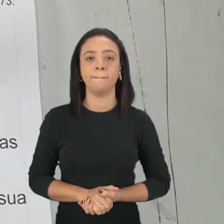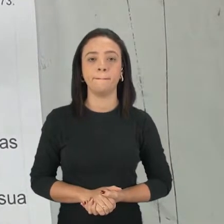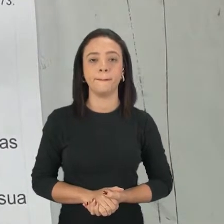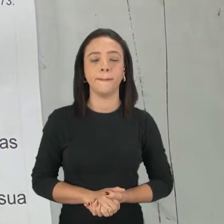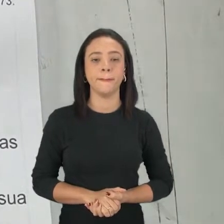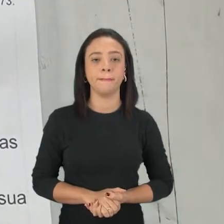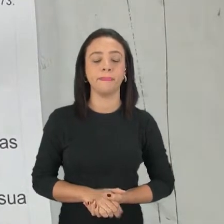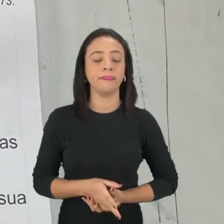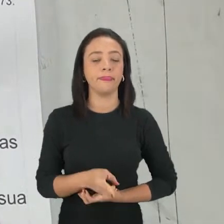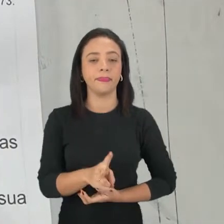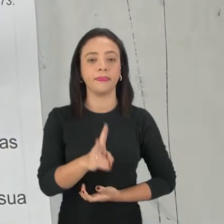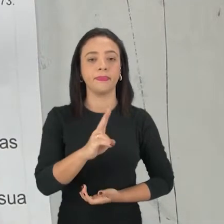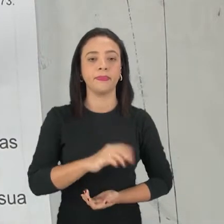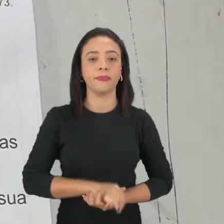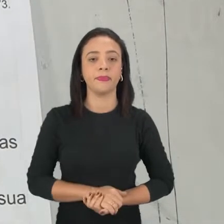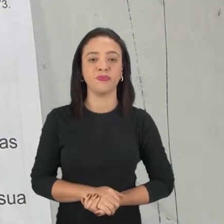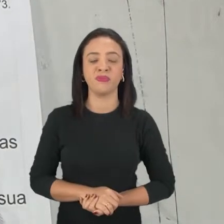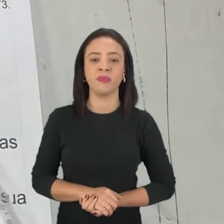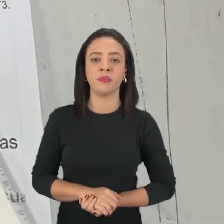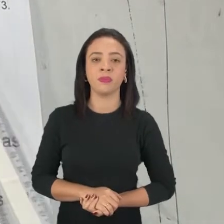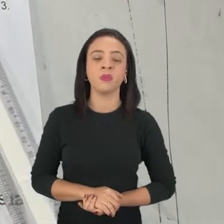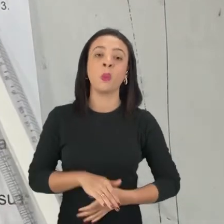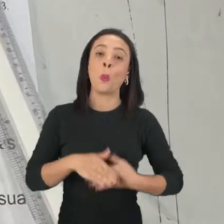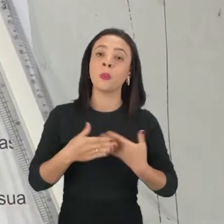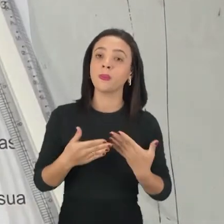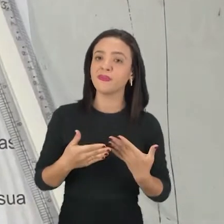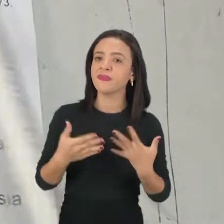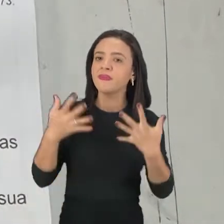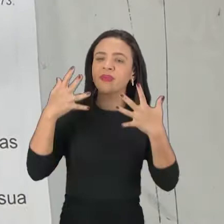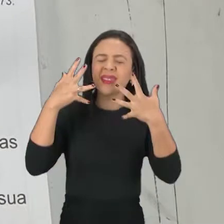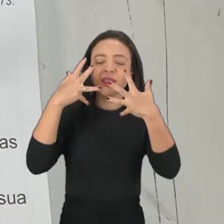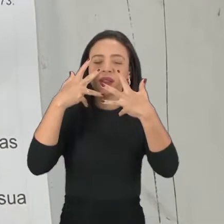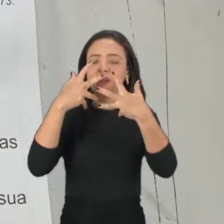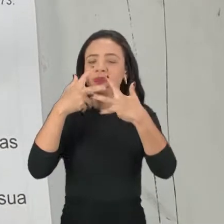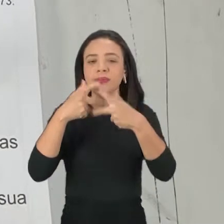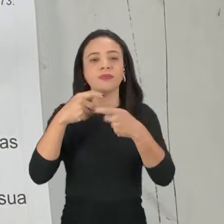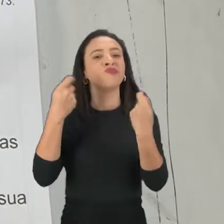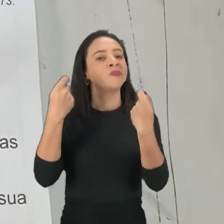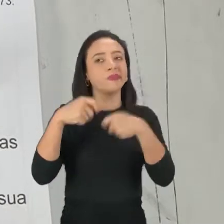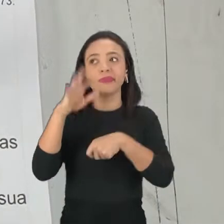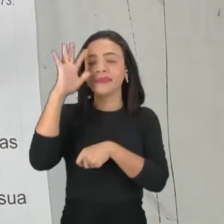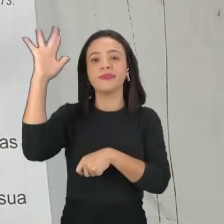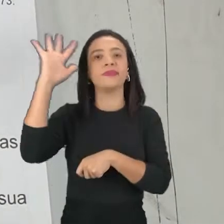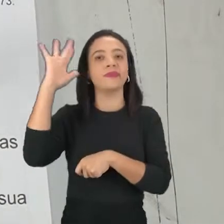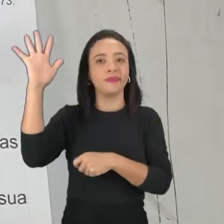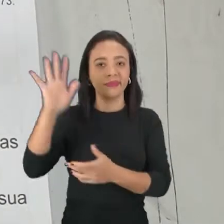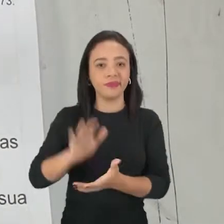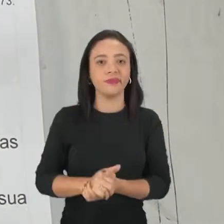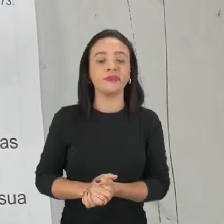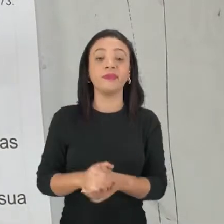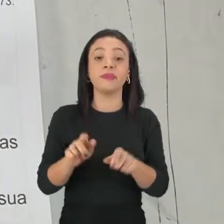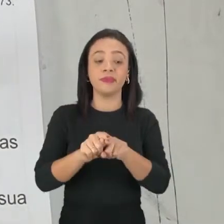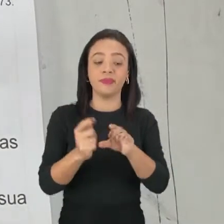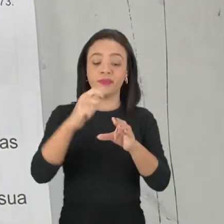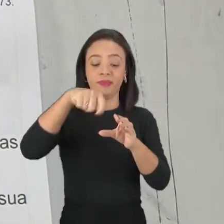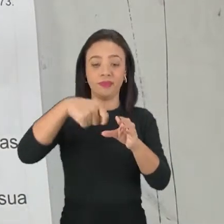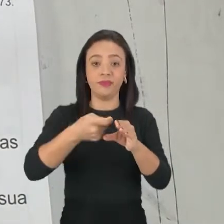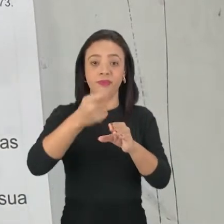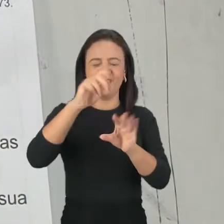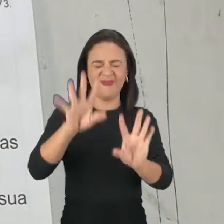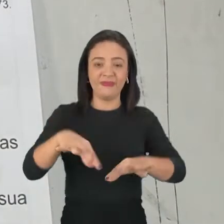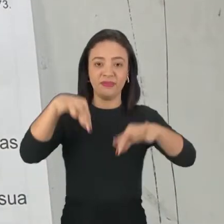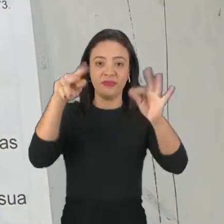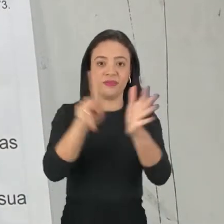e continuando a coisa mais linda que se possa imaginar ter seu também